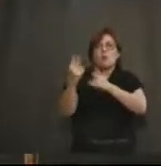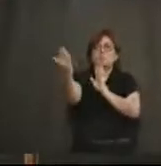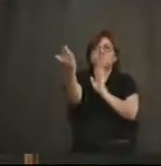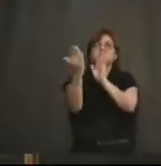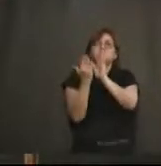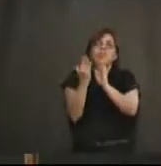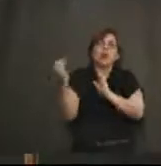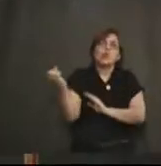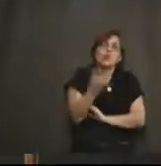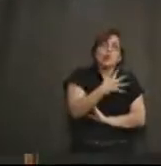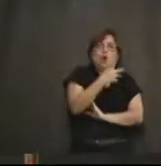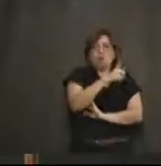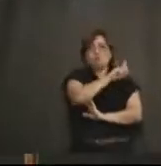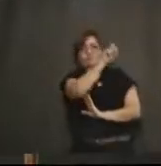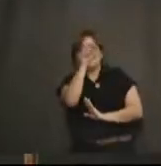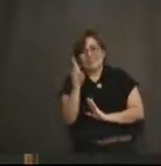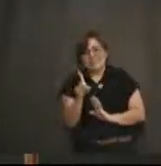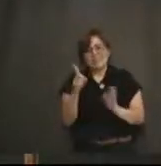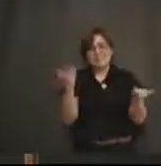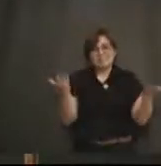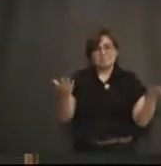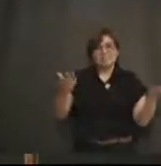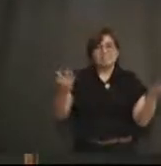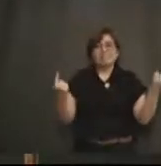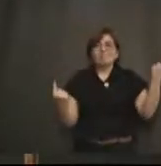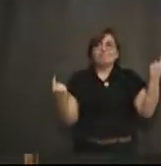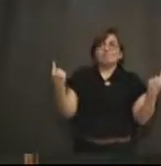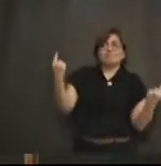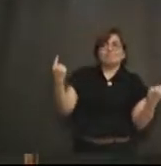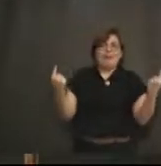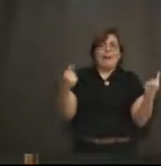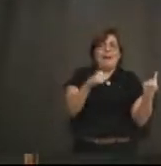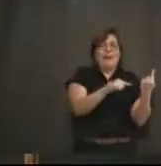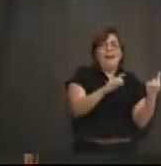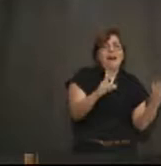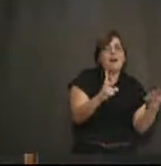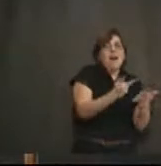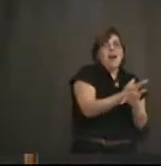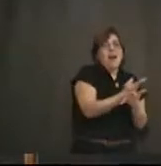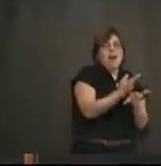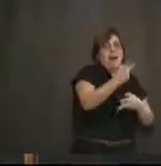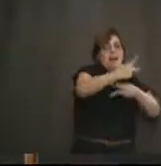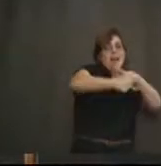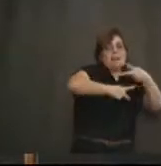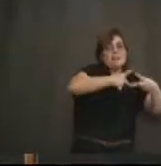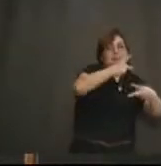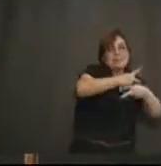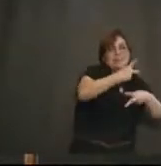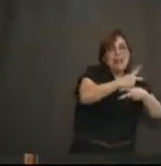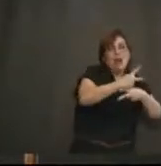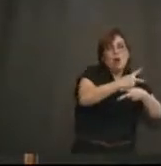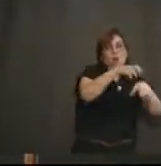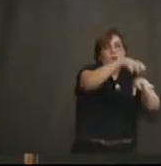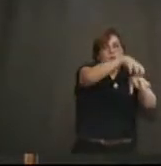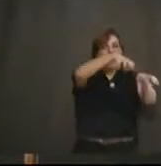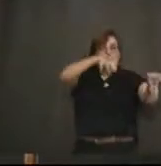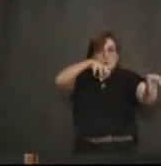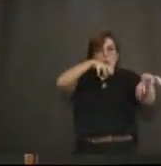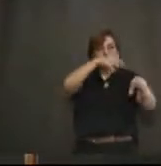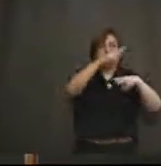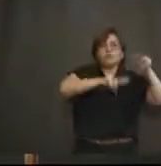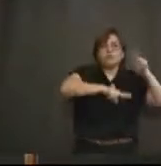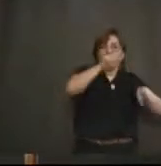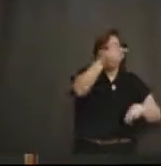com a seguinte questão: realizar a 10ª Bienal de Matemática de forma remota em junho de